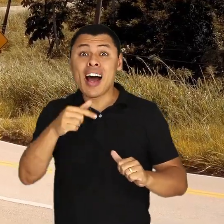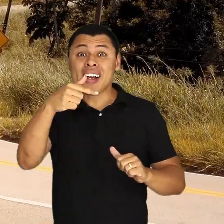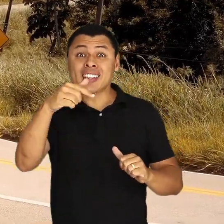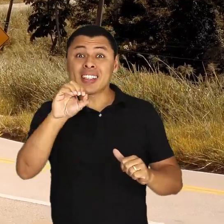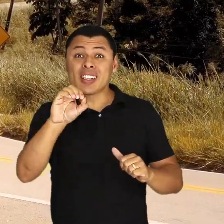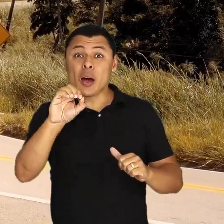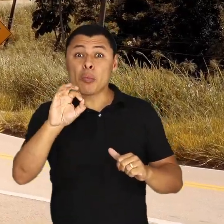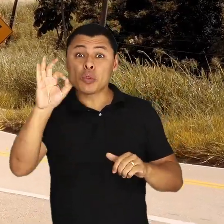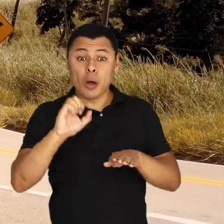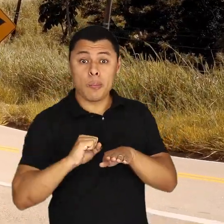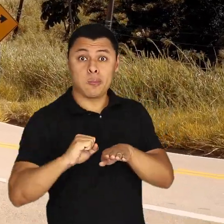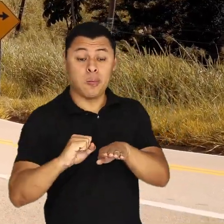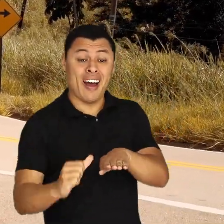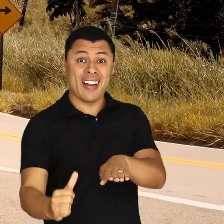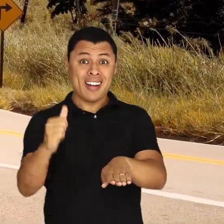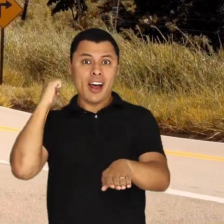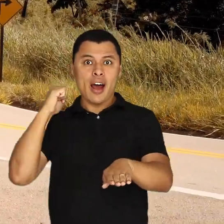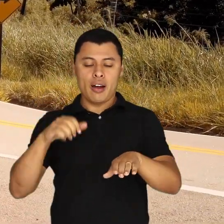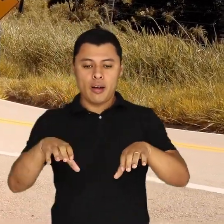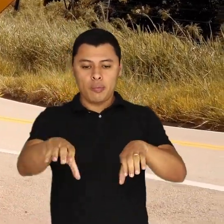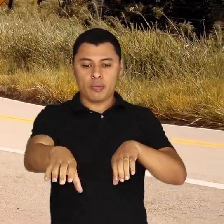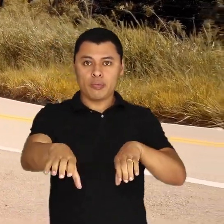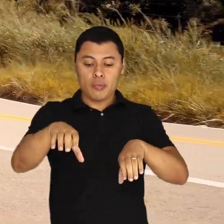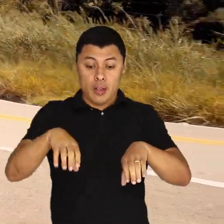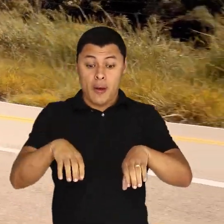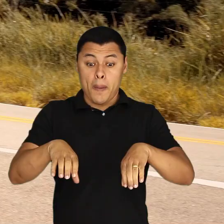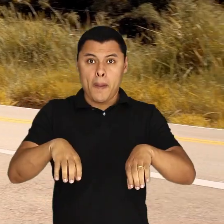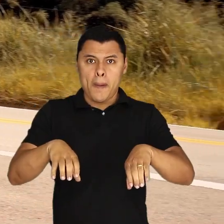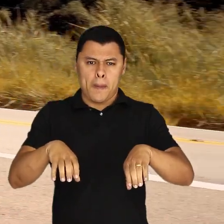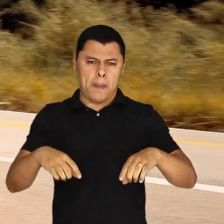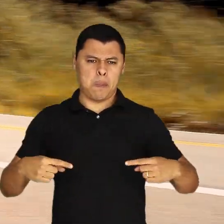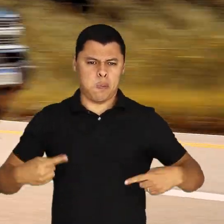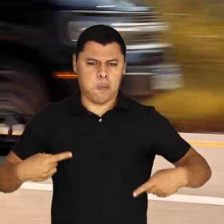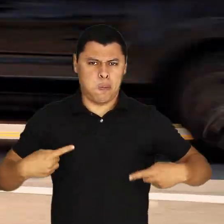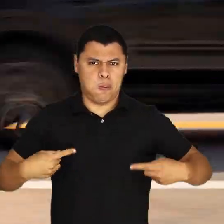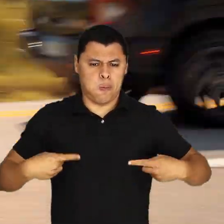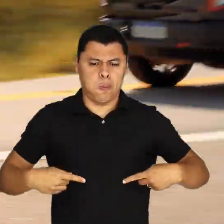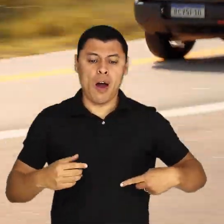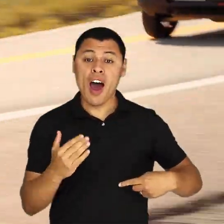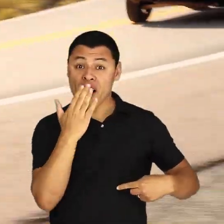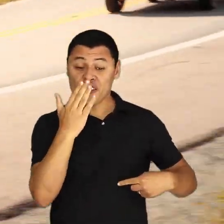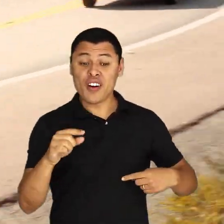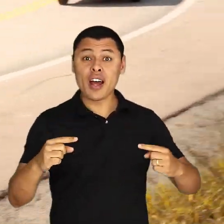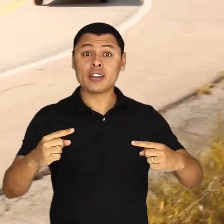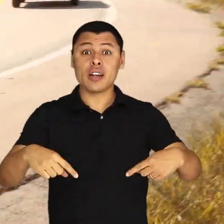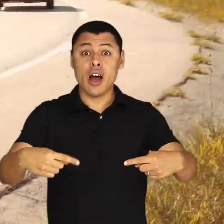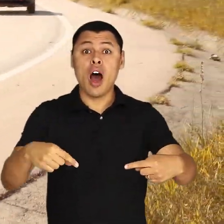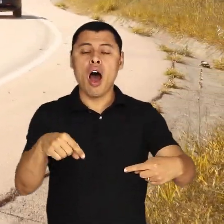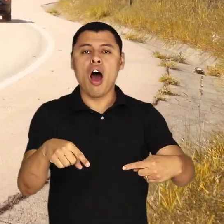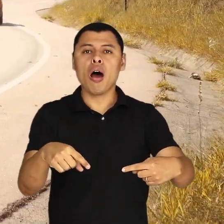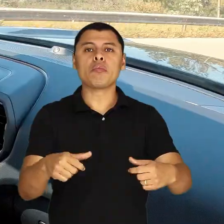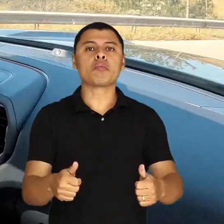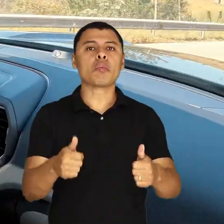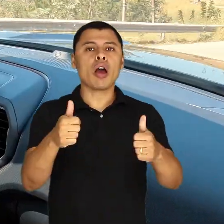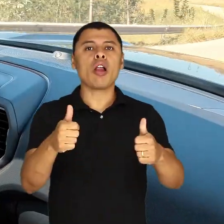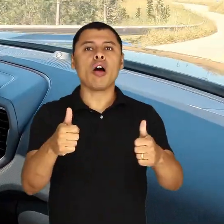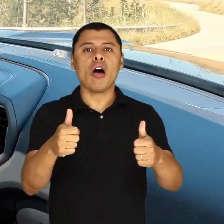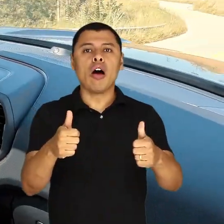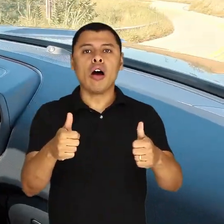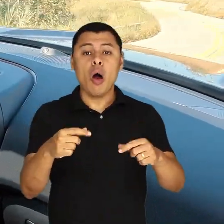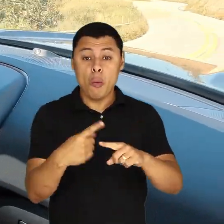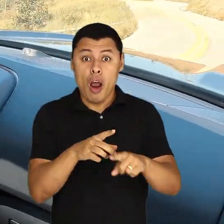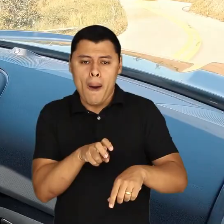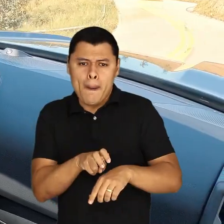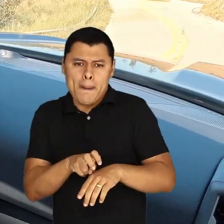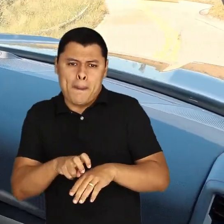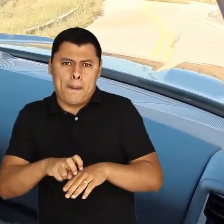até 70% do torque vai para as rodas de trás. Libera muita aderência para os pneus da frente, né? Então, em trechos